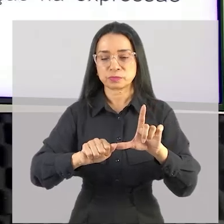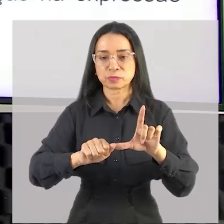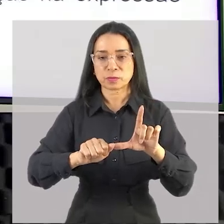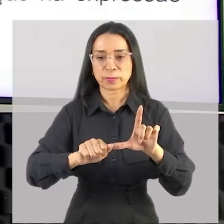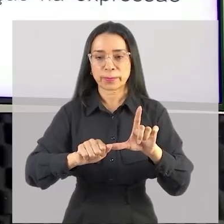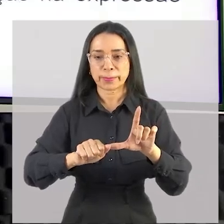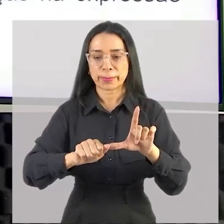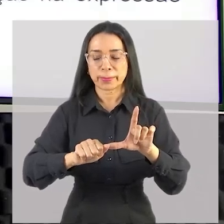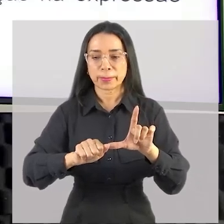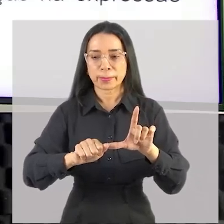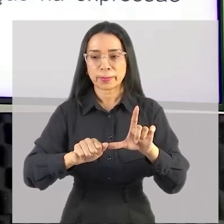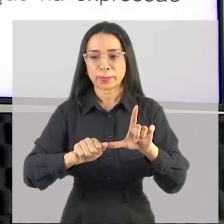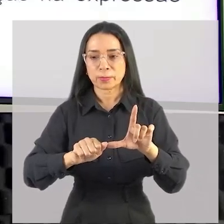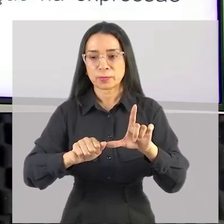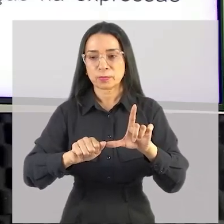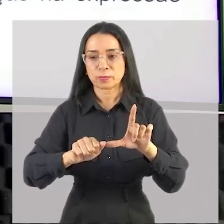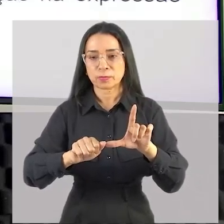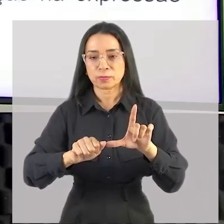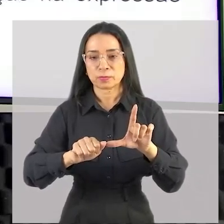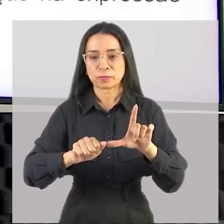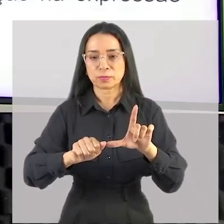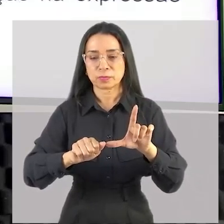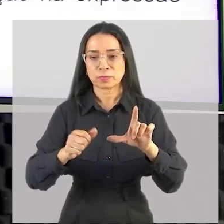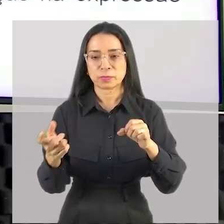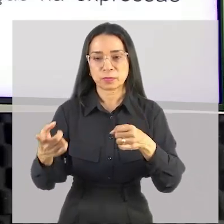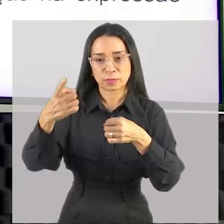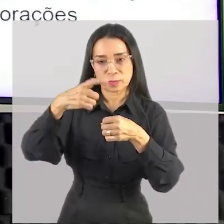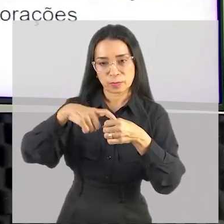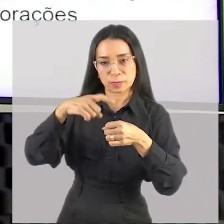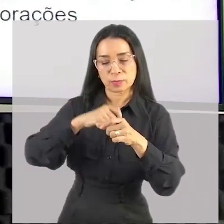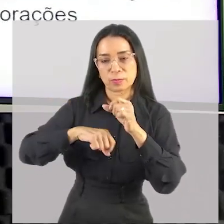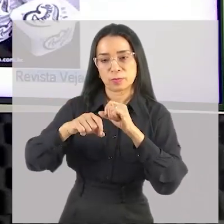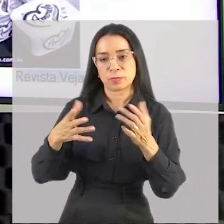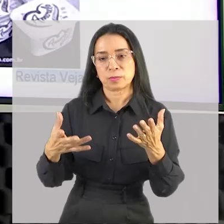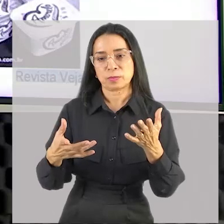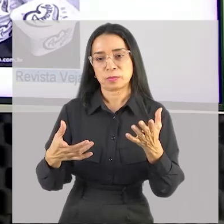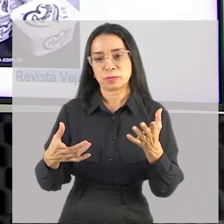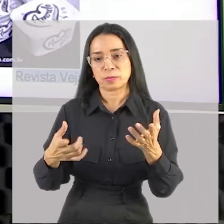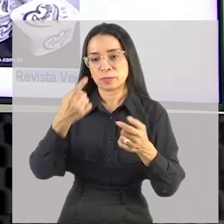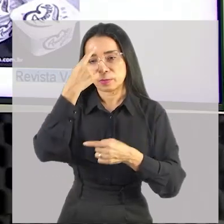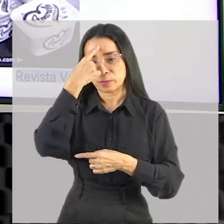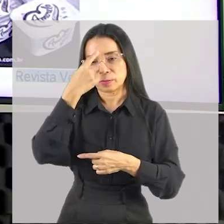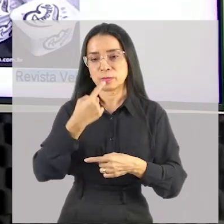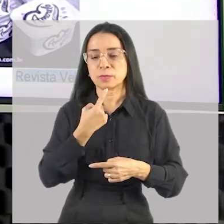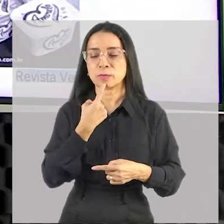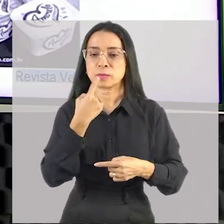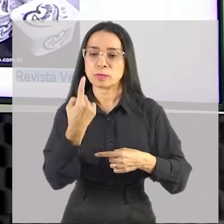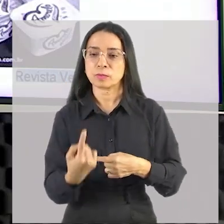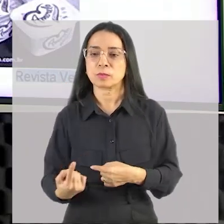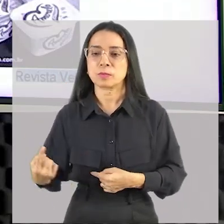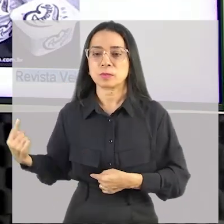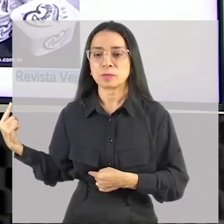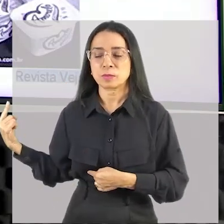expressão adverbial. Vou voltar aqui com o cartaz.